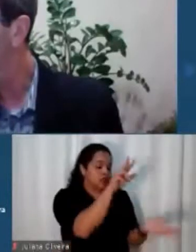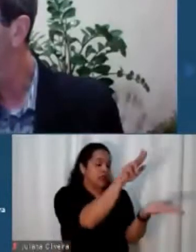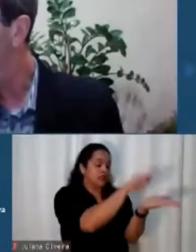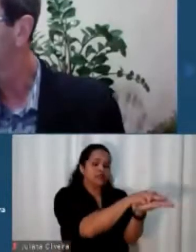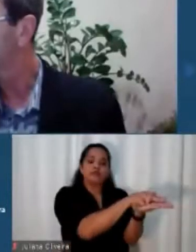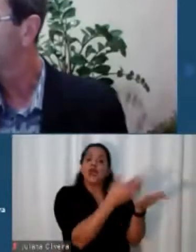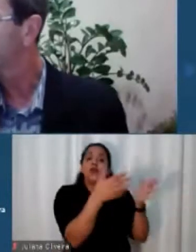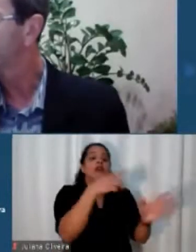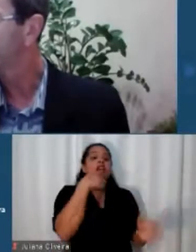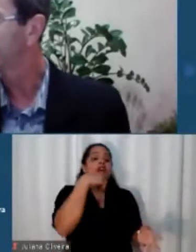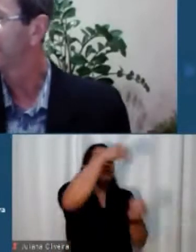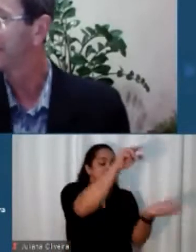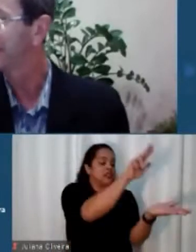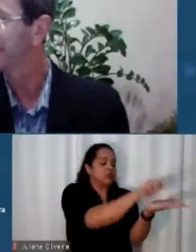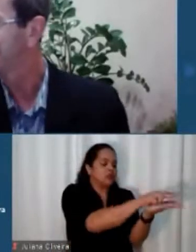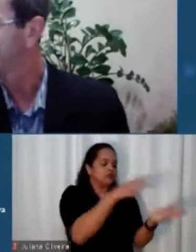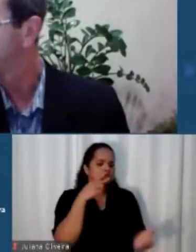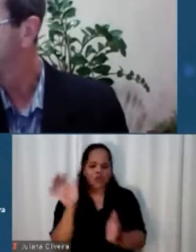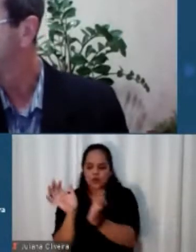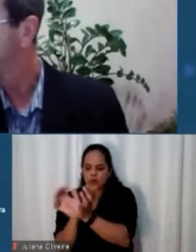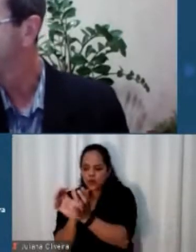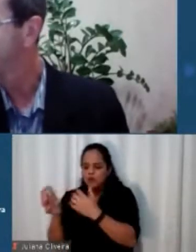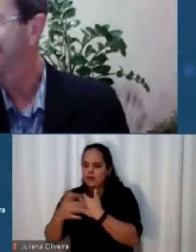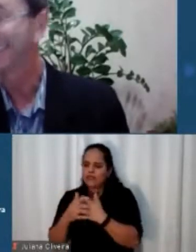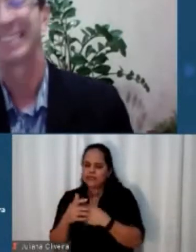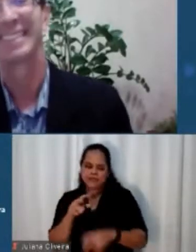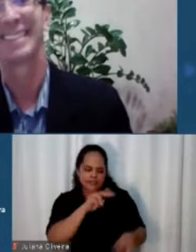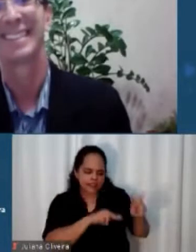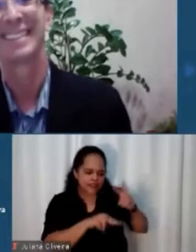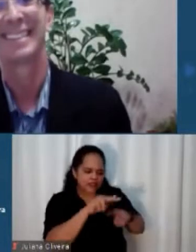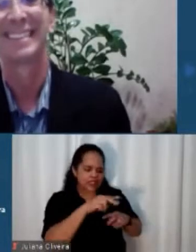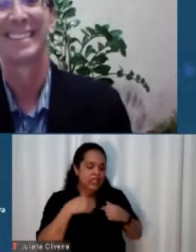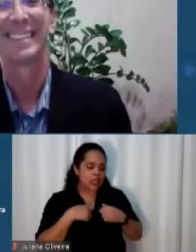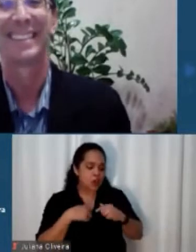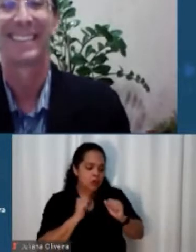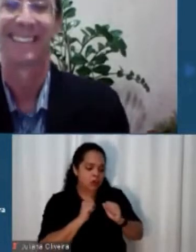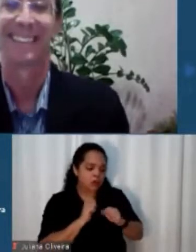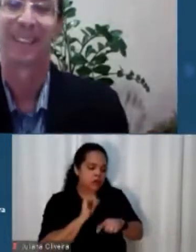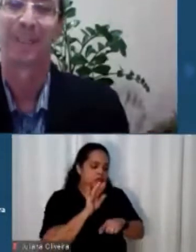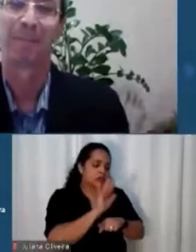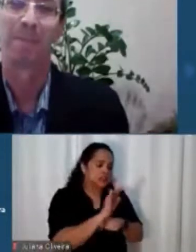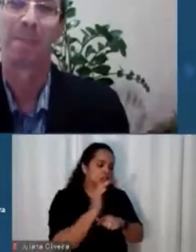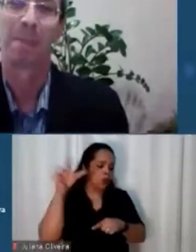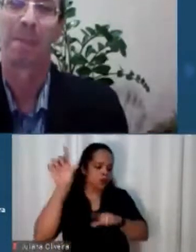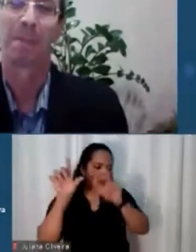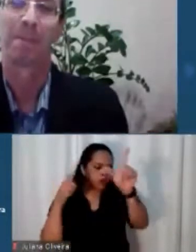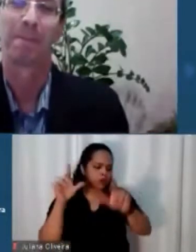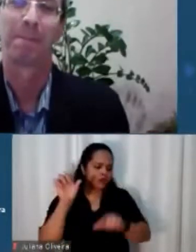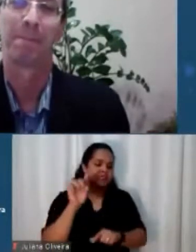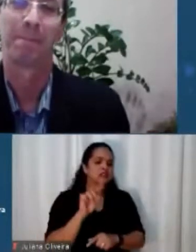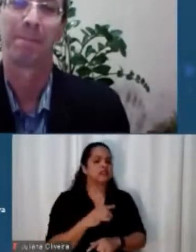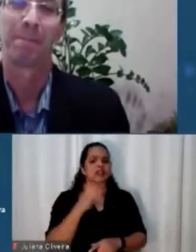você pode fazer de imediato. As decisões, às vezes, são difíceis, sem dúvida nenhuma, num paciente que